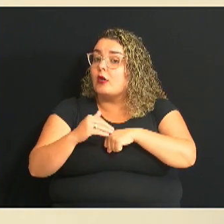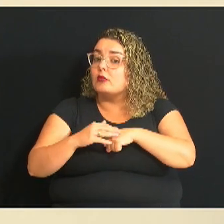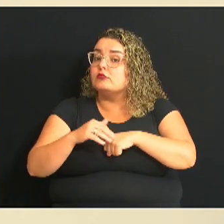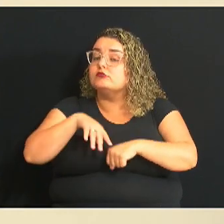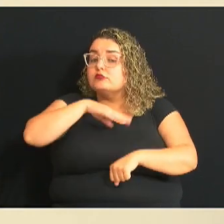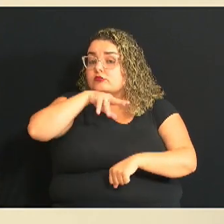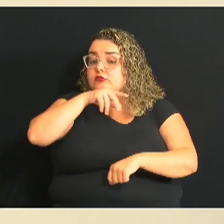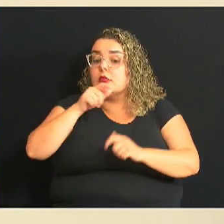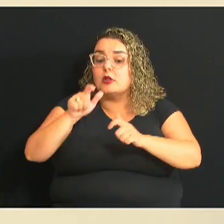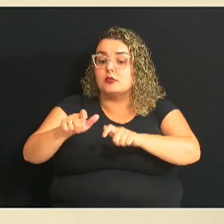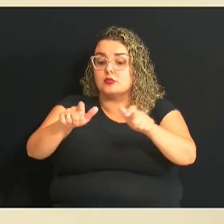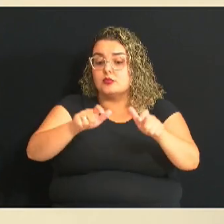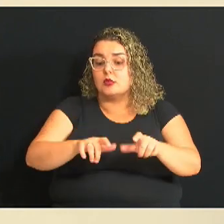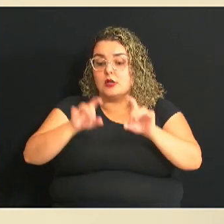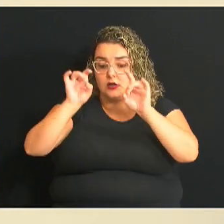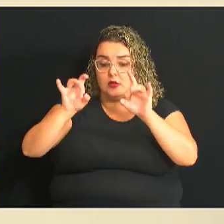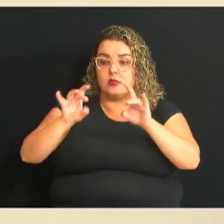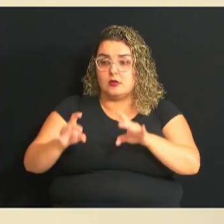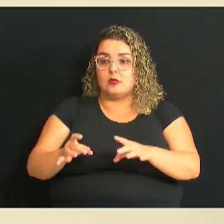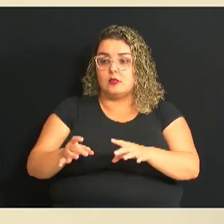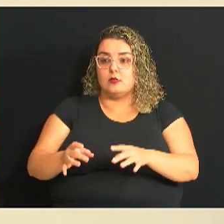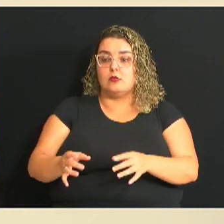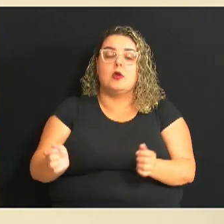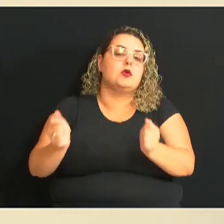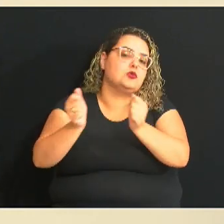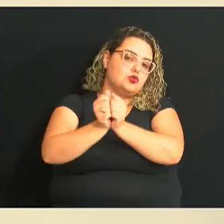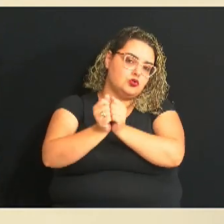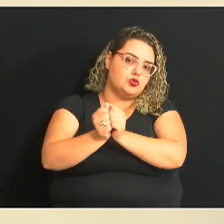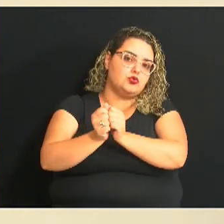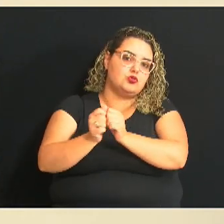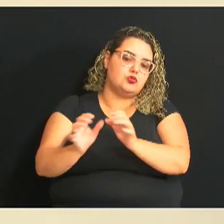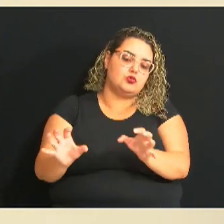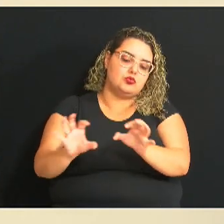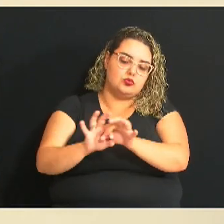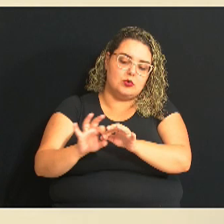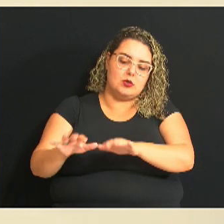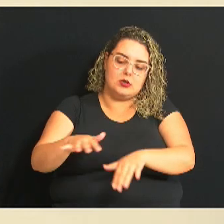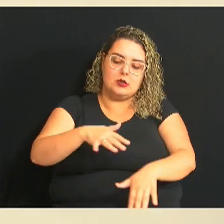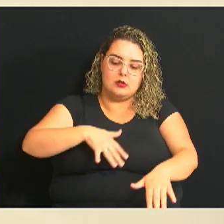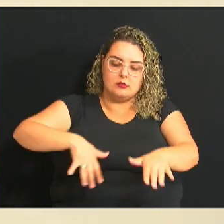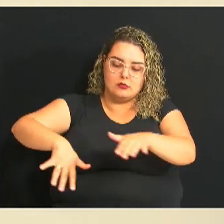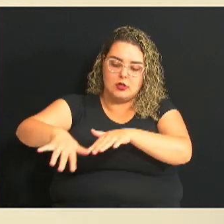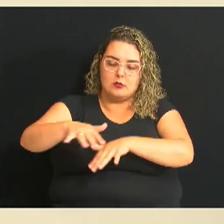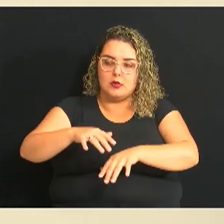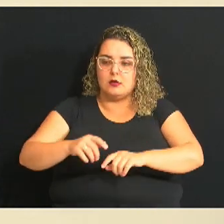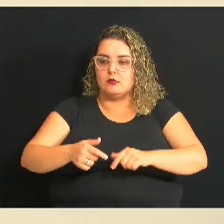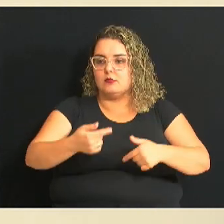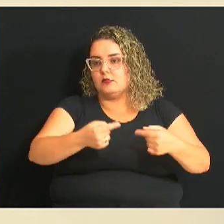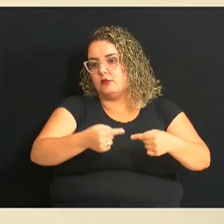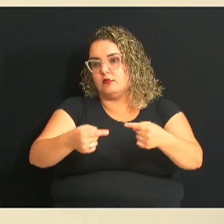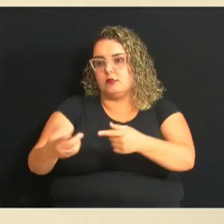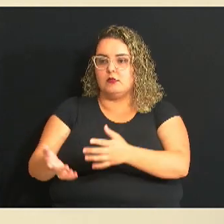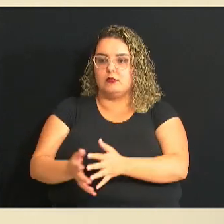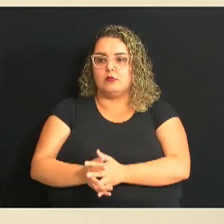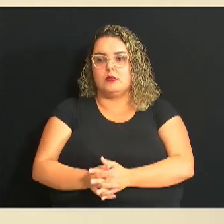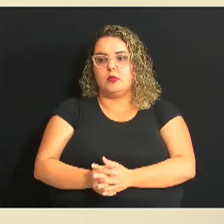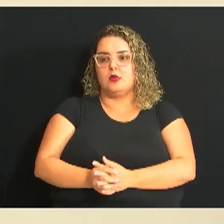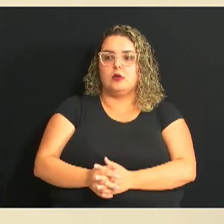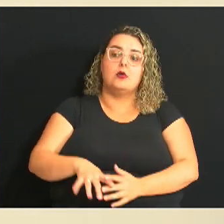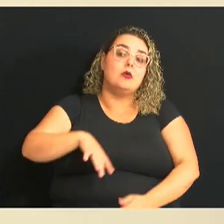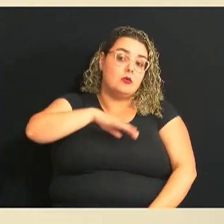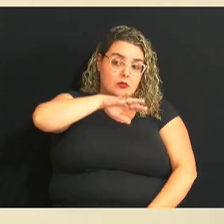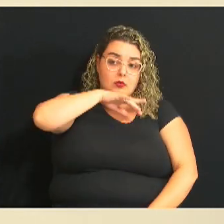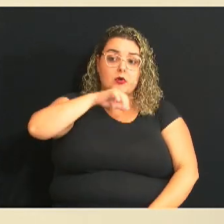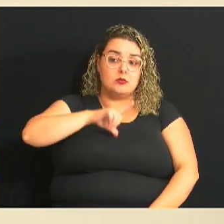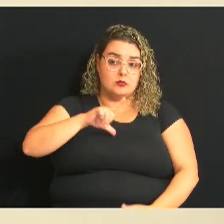específicos para se reunirem e estarem falando sobre o seu animalzinho que tem. O tutor